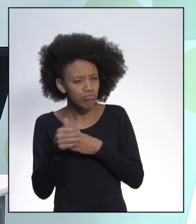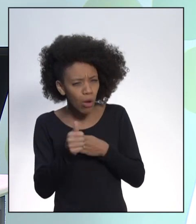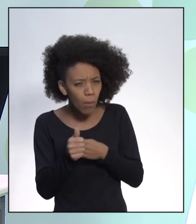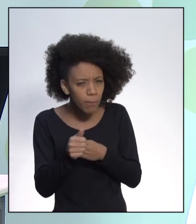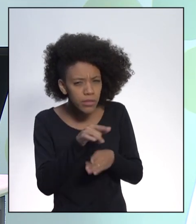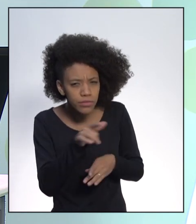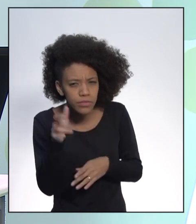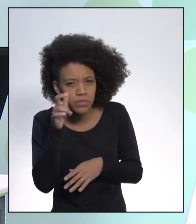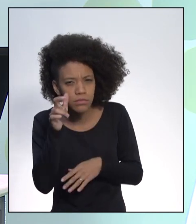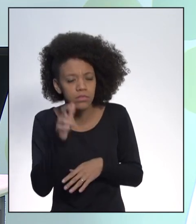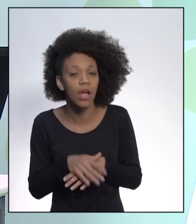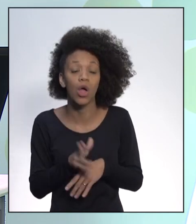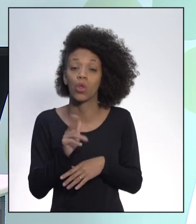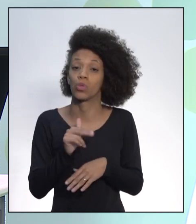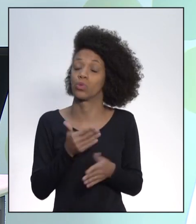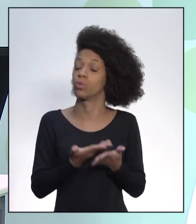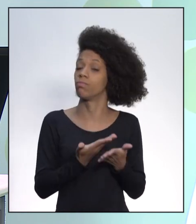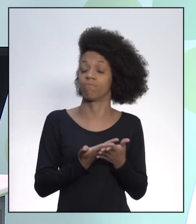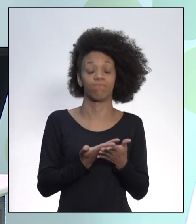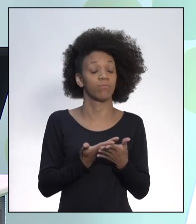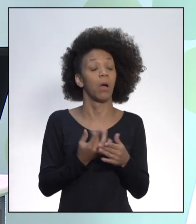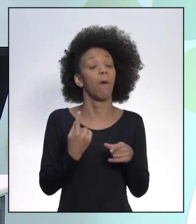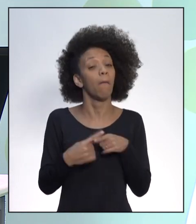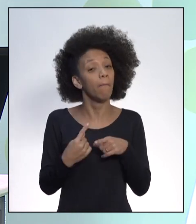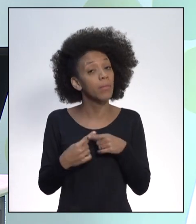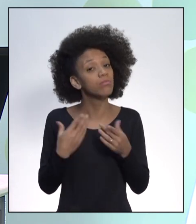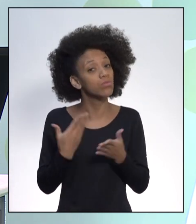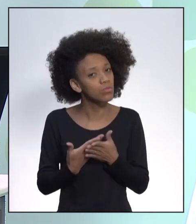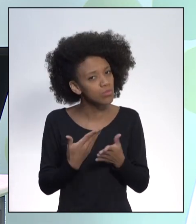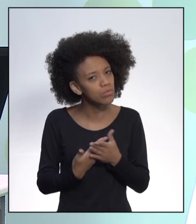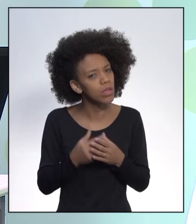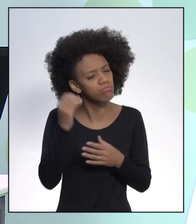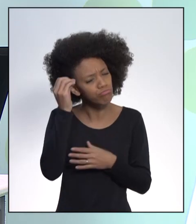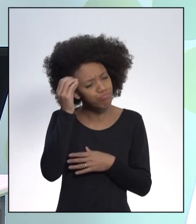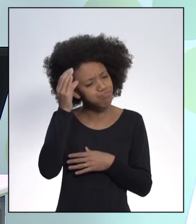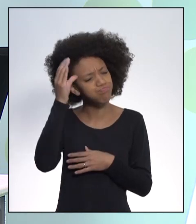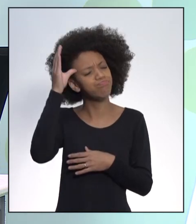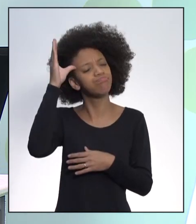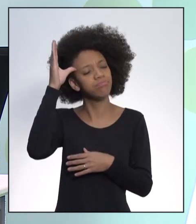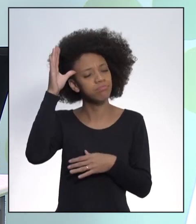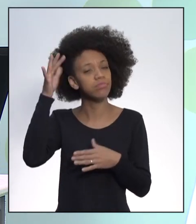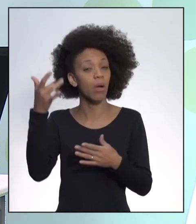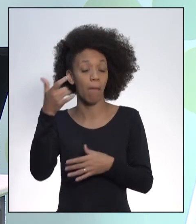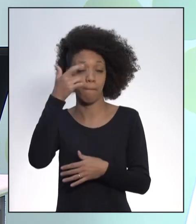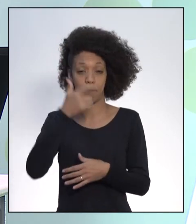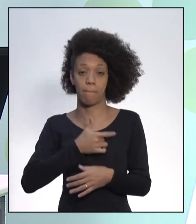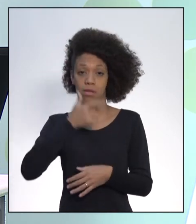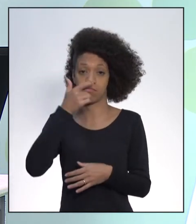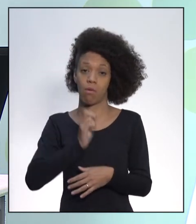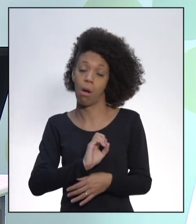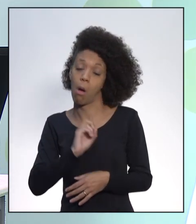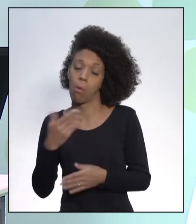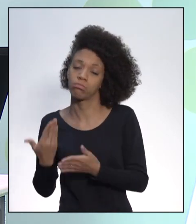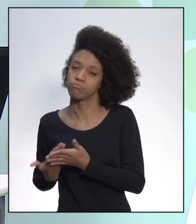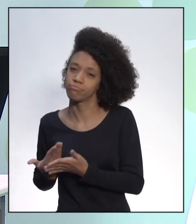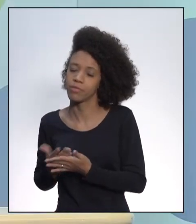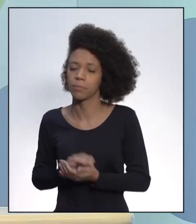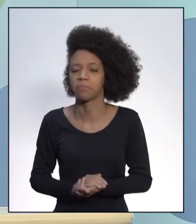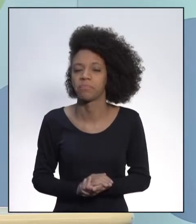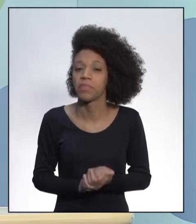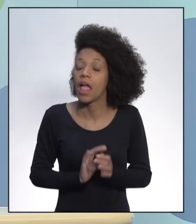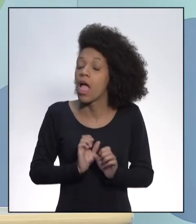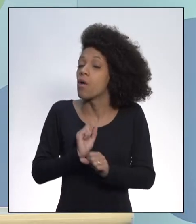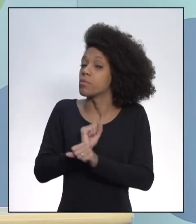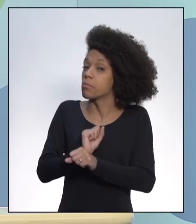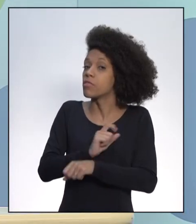e que nunca deixem de estudar, porque é o estudo que vai fazer com que você cresça, seja como pessoa, seja como estudante. Eu espero que